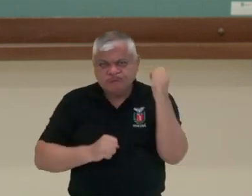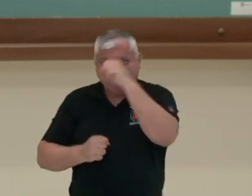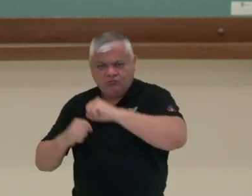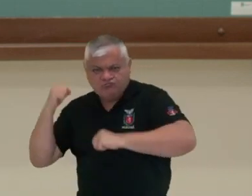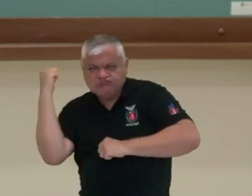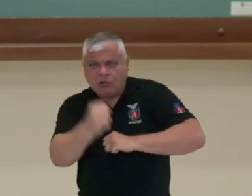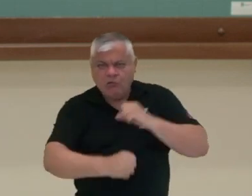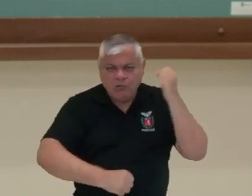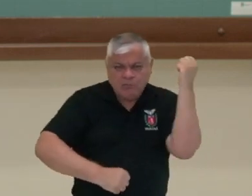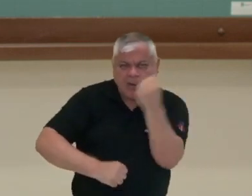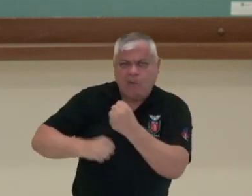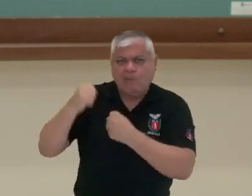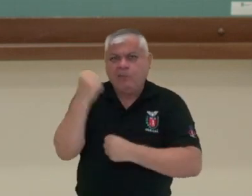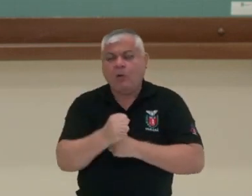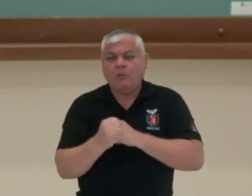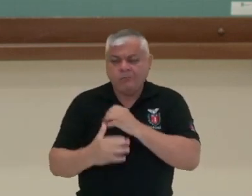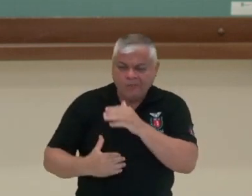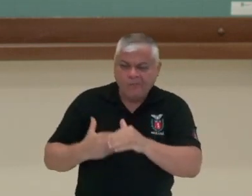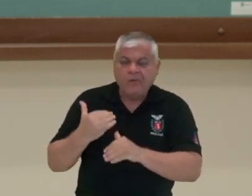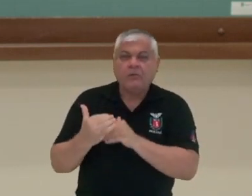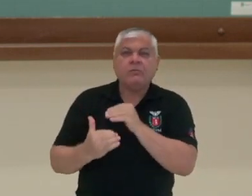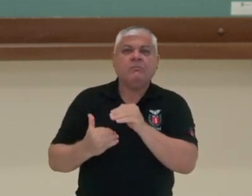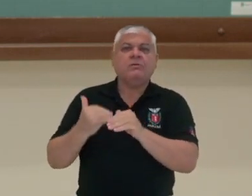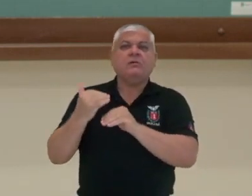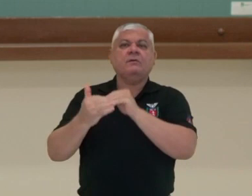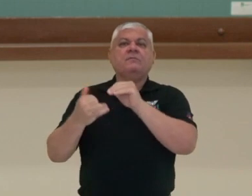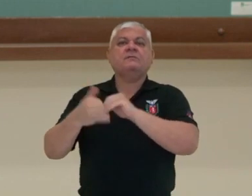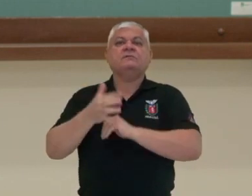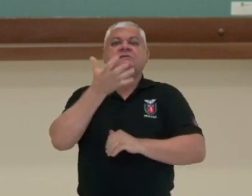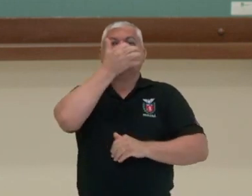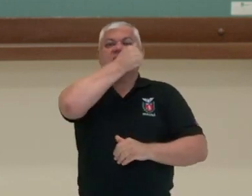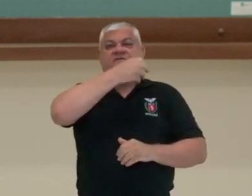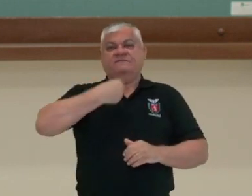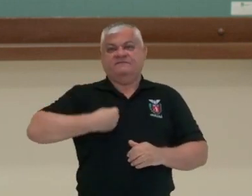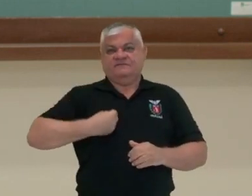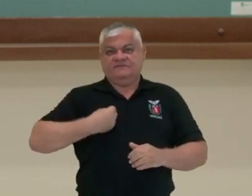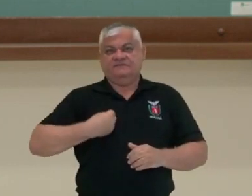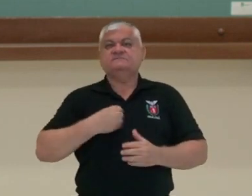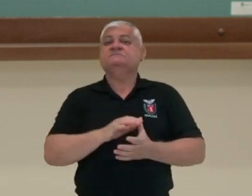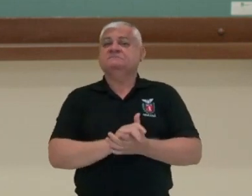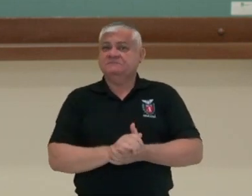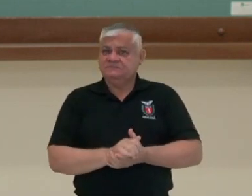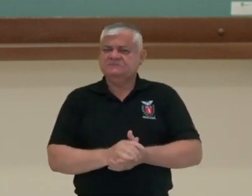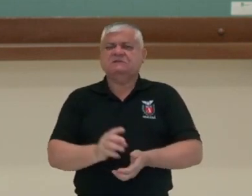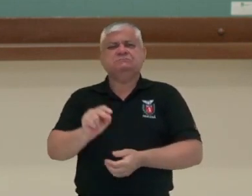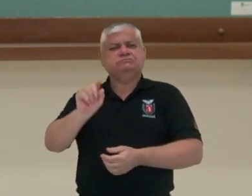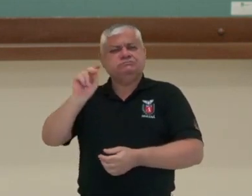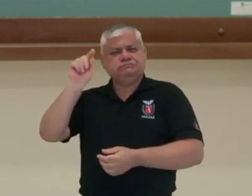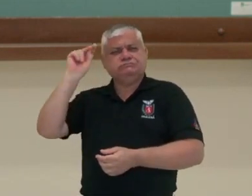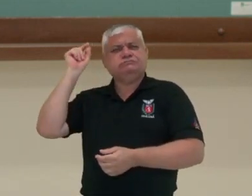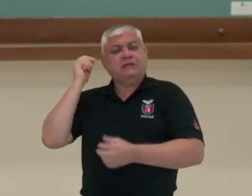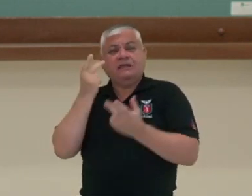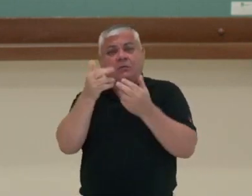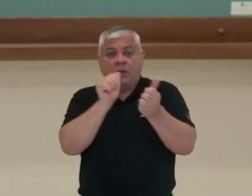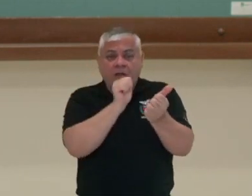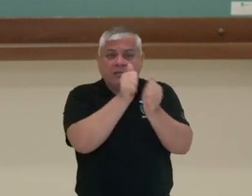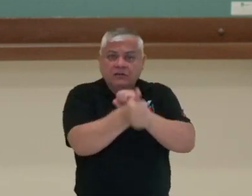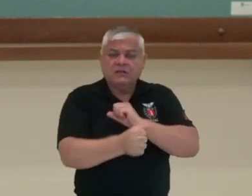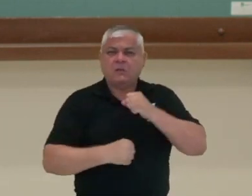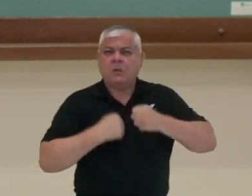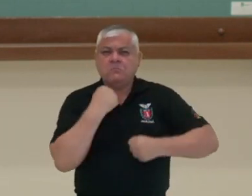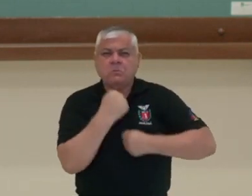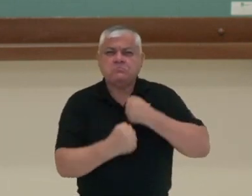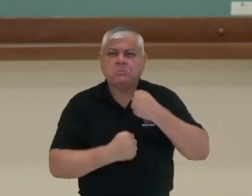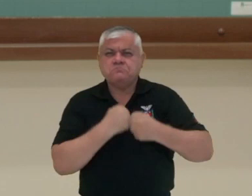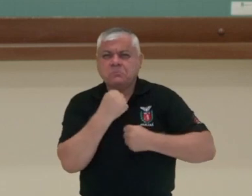precisou lutar para garantir a sua sobrevivência. Por isso que ela é tão antiga quanto o atletismo. Assim como o